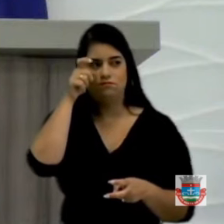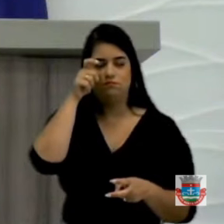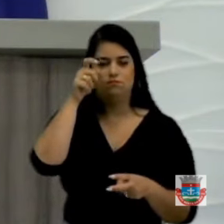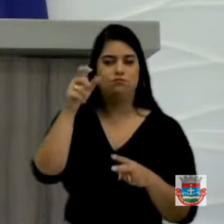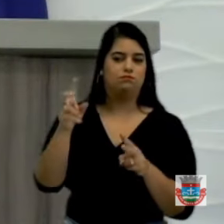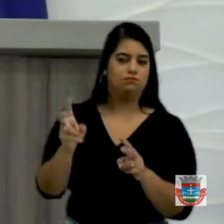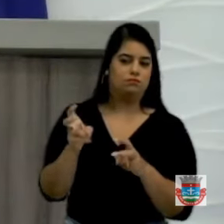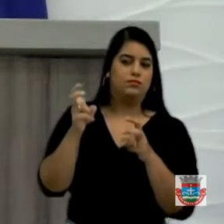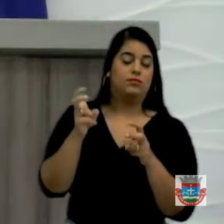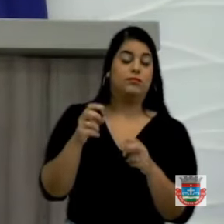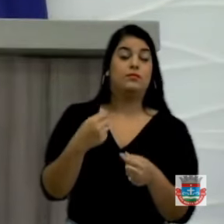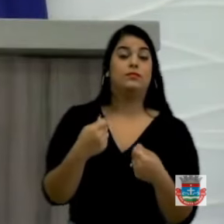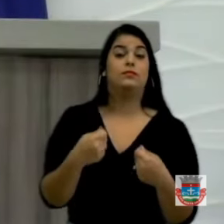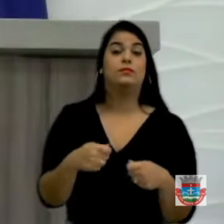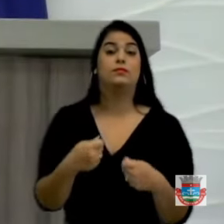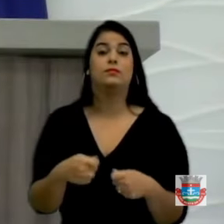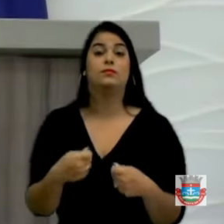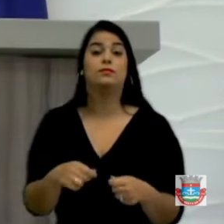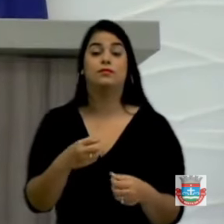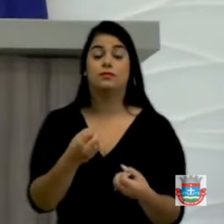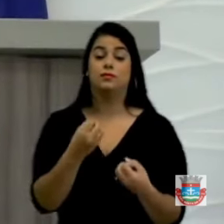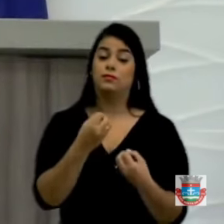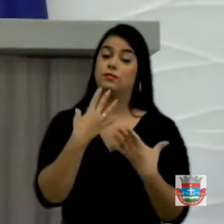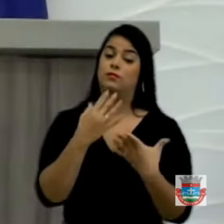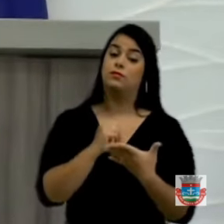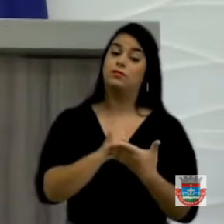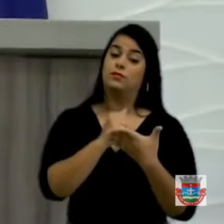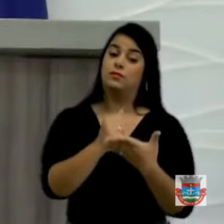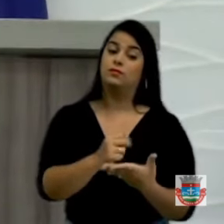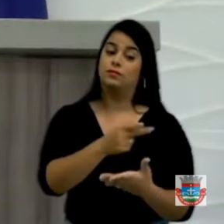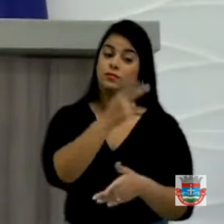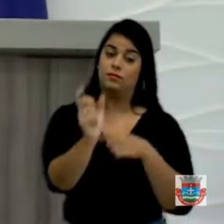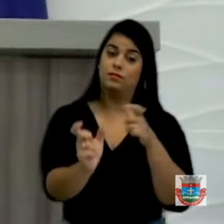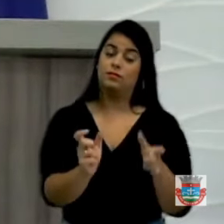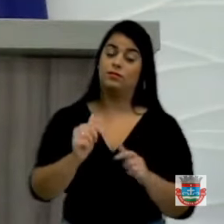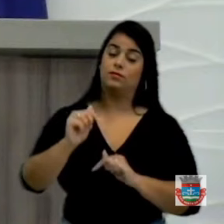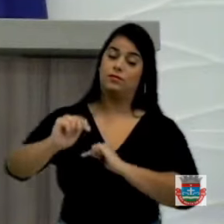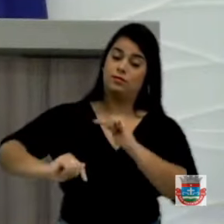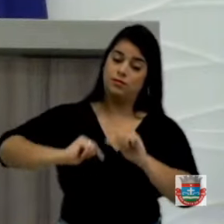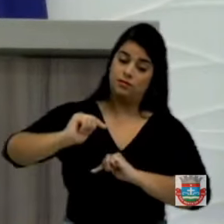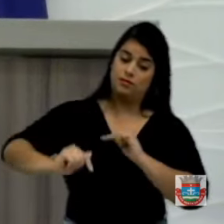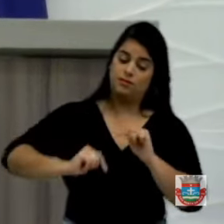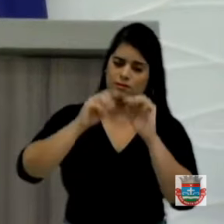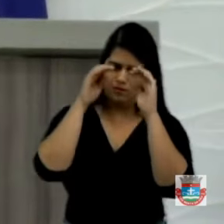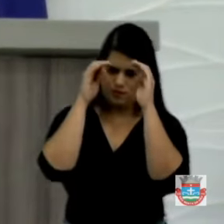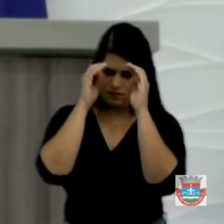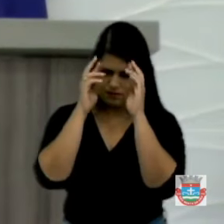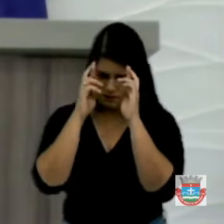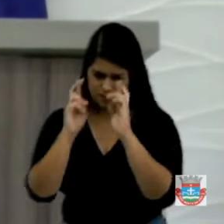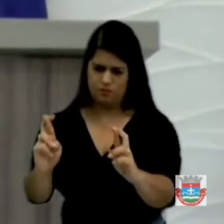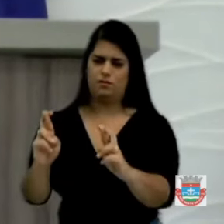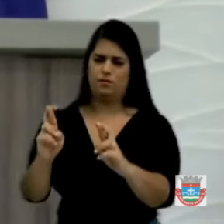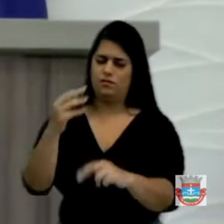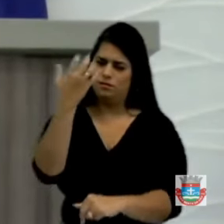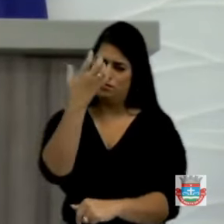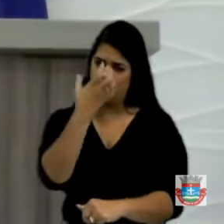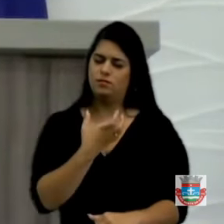tem que fazer o bem. Sem olhar quem. A gente tem que fazer um trabalho voltado com muito respeito, com muita